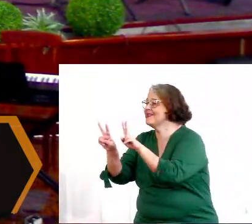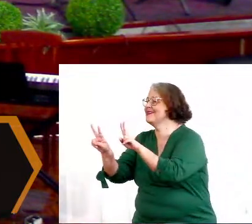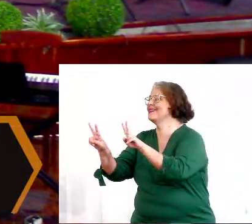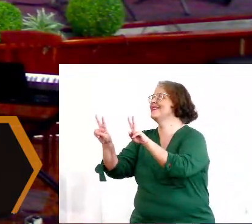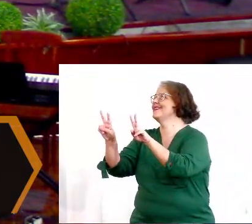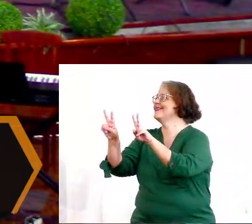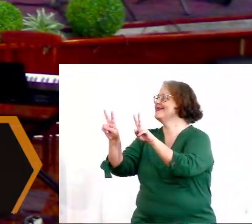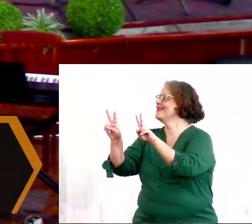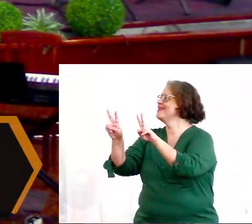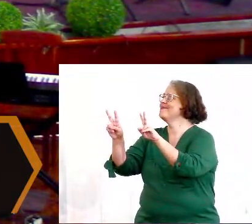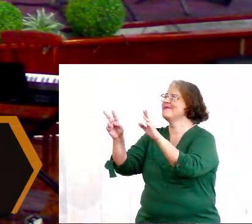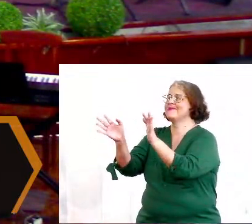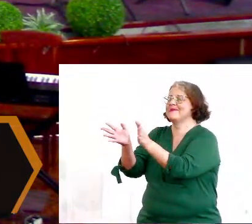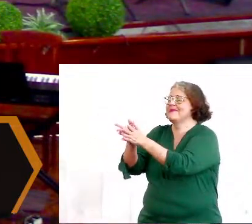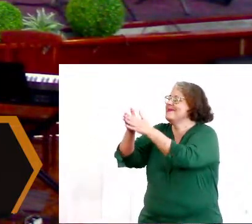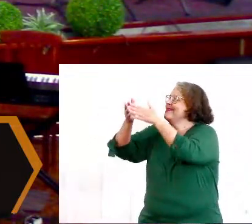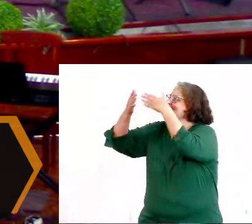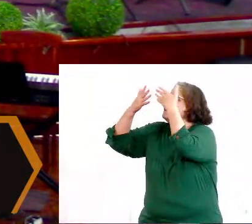no